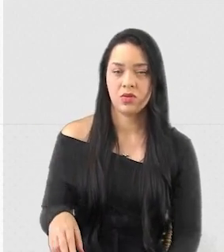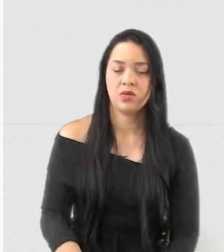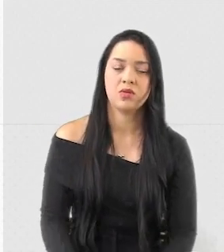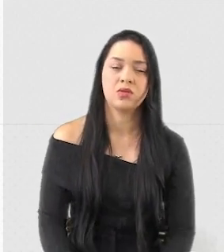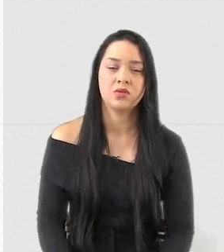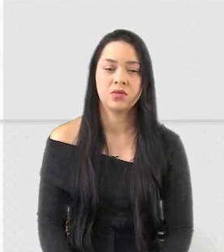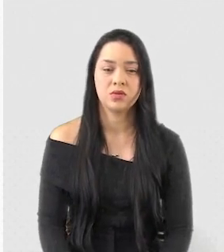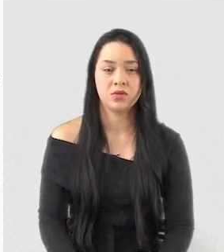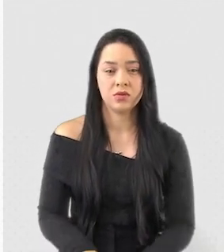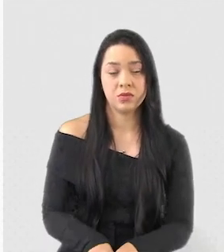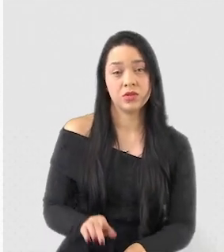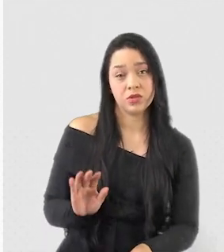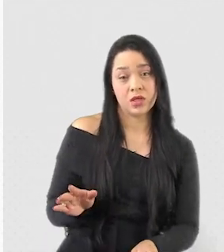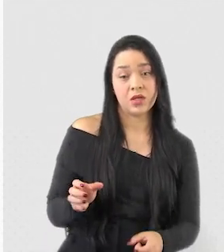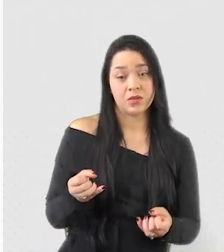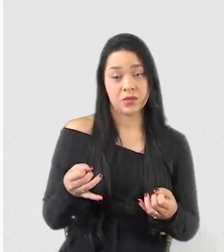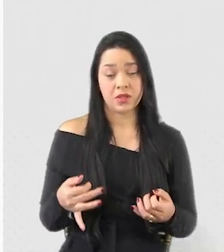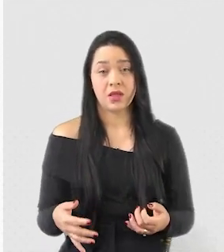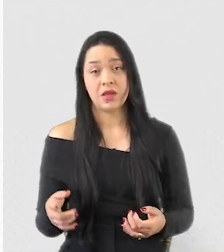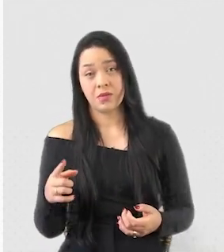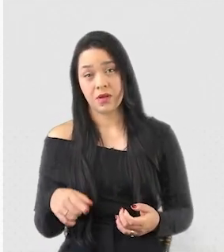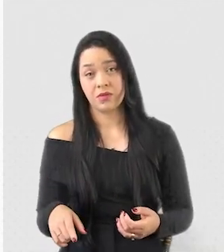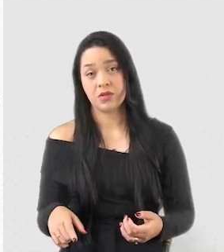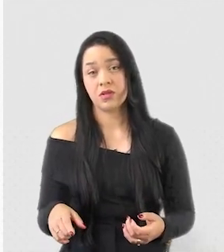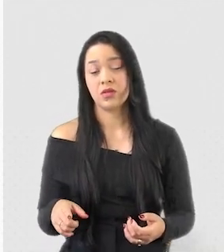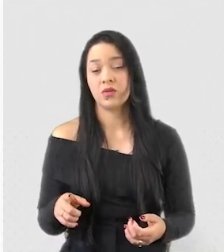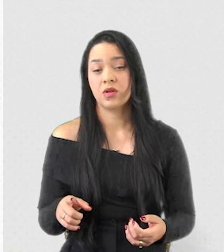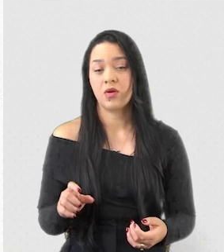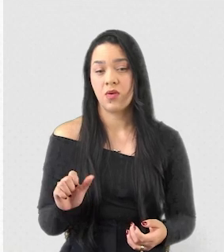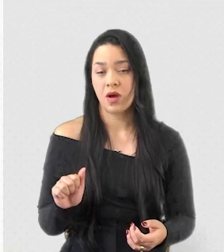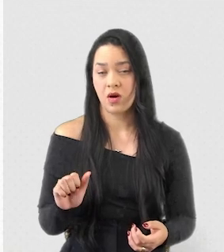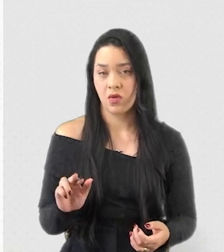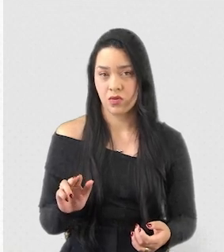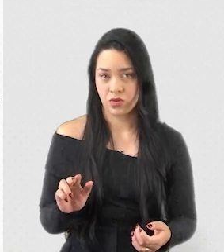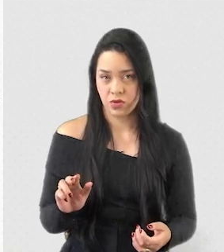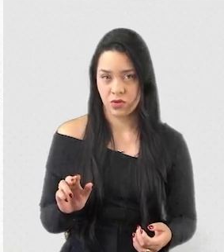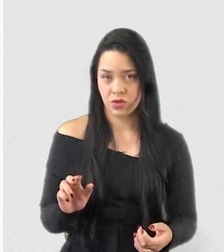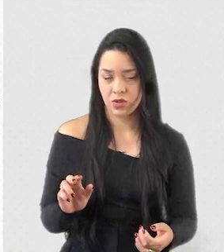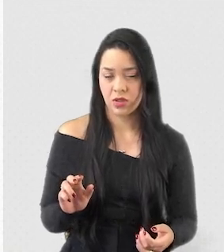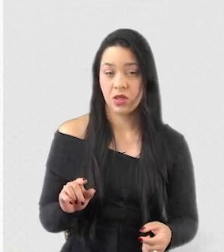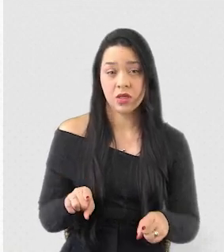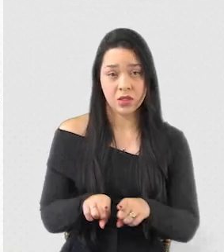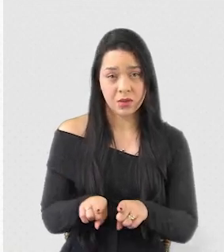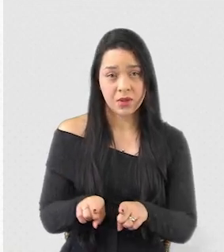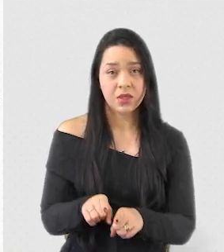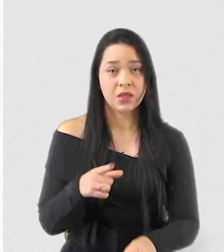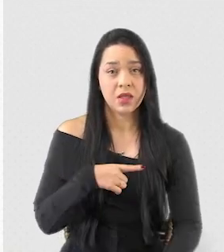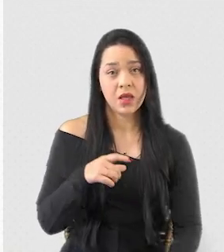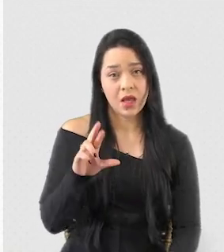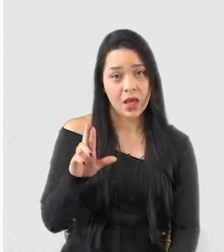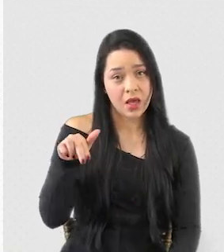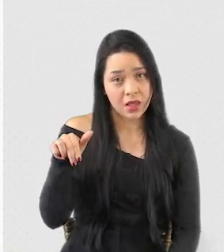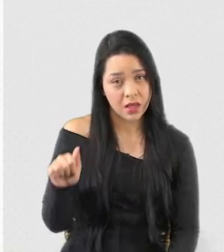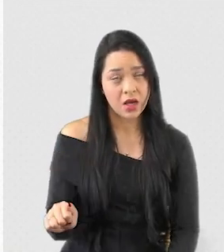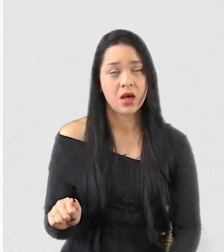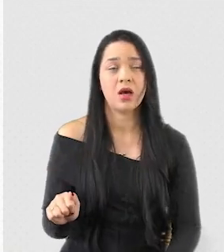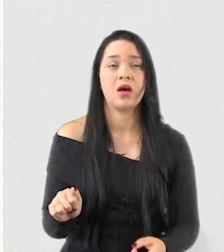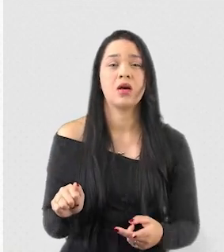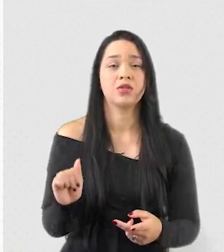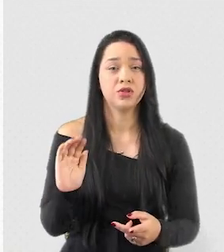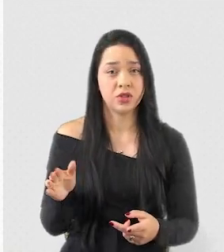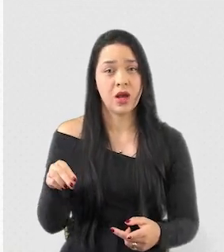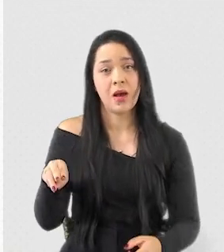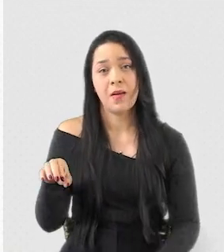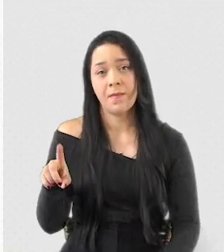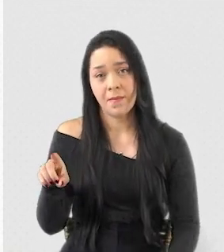né, como eu falei anteriormente para vocês. O A, o G, como por exemplo, né, a gente tem aqui um RNA mensageiro já